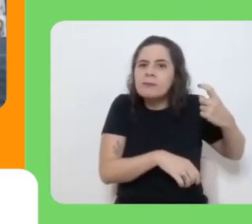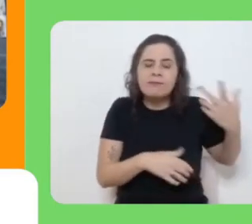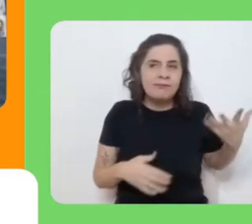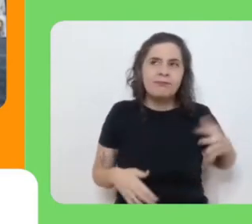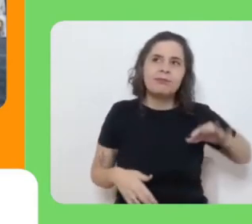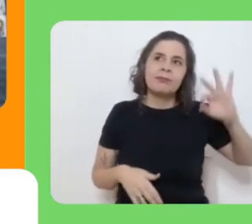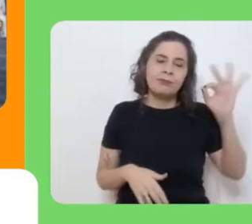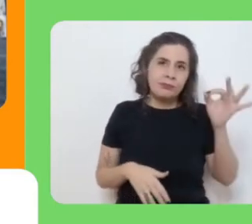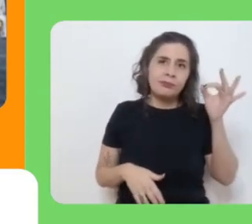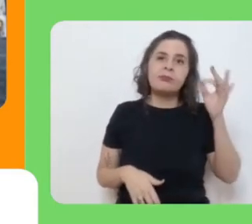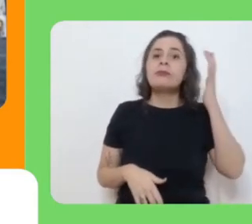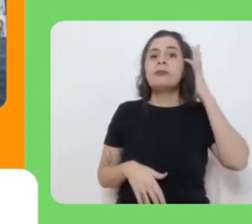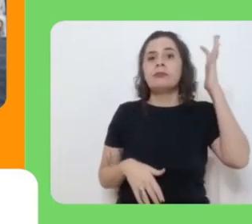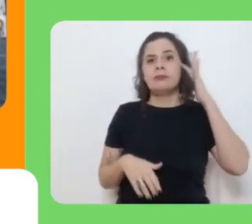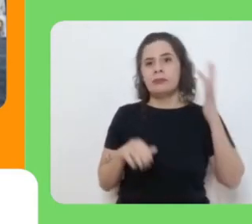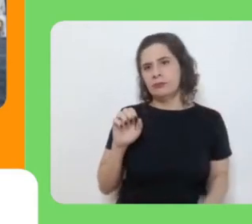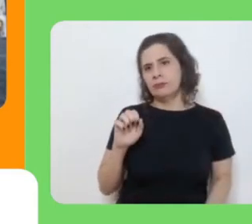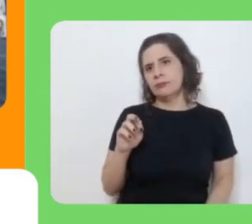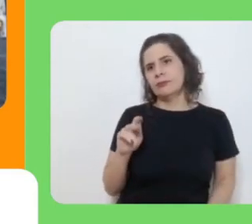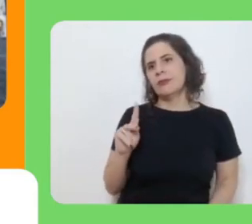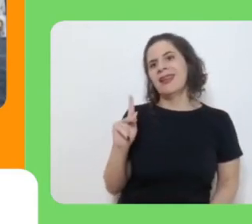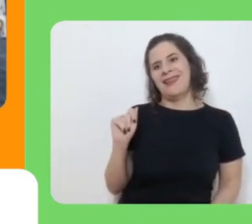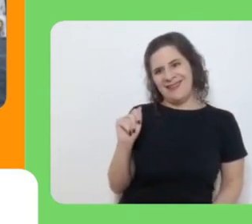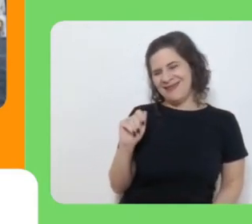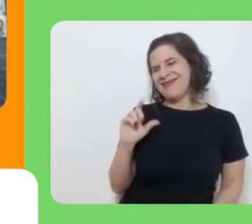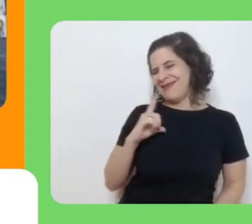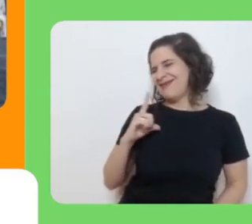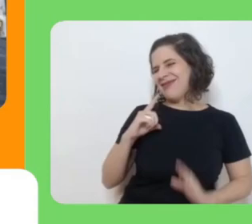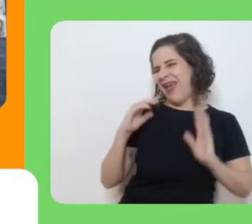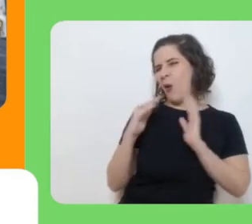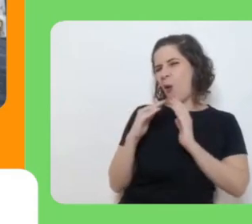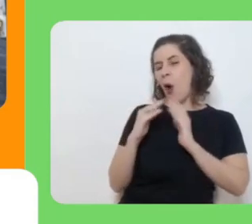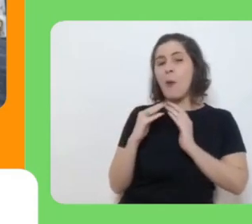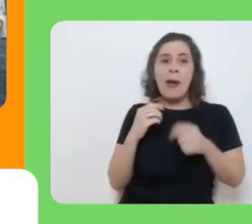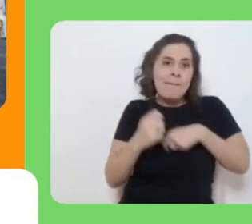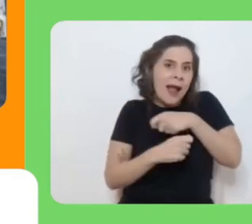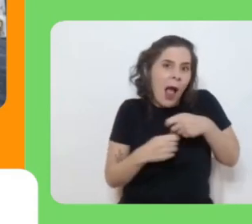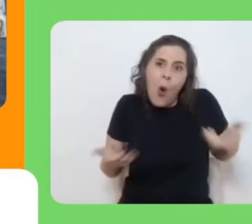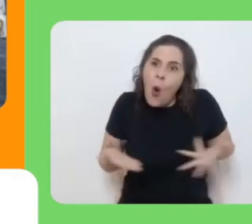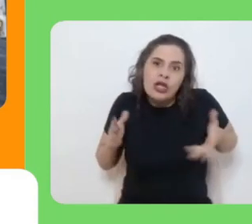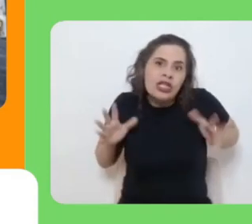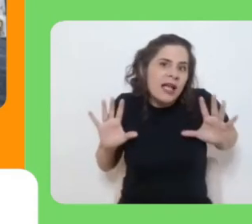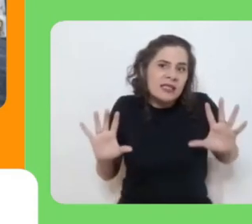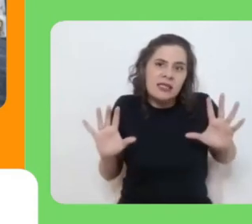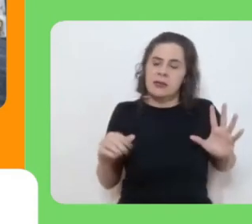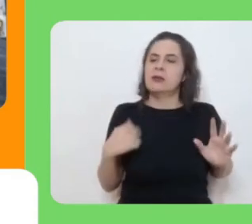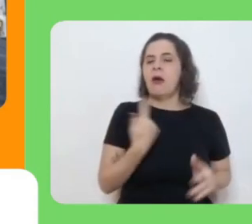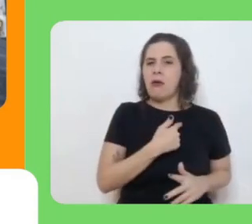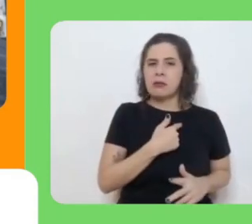também tem esse direcionamento, porque é isso, né? O mercado hoje é esse. A gente passou